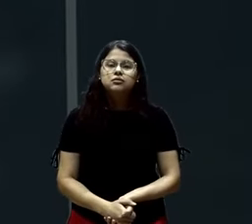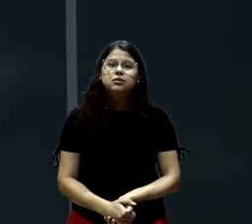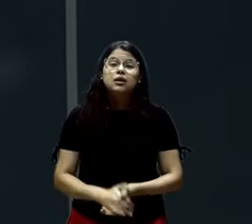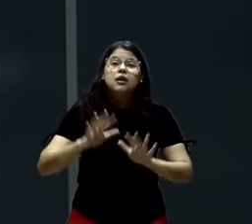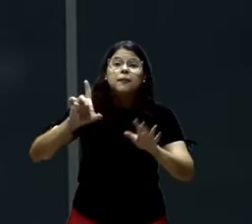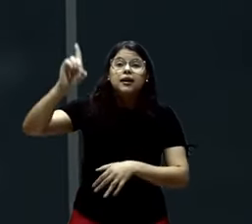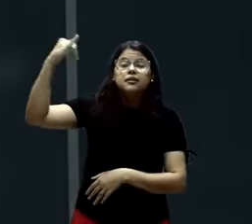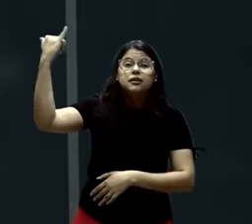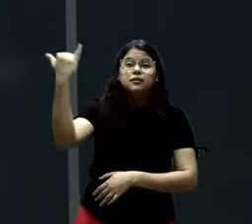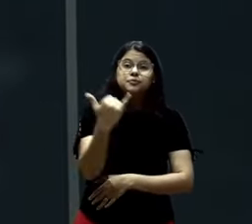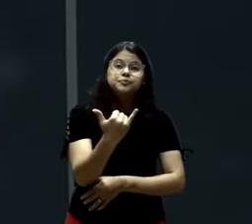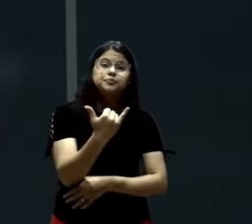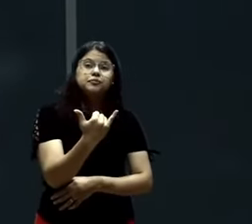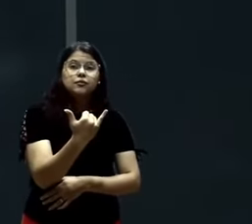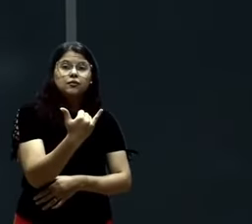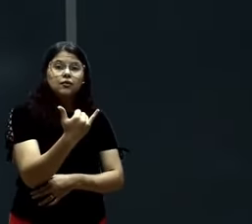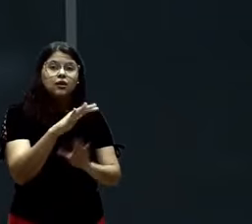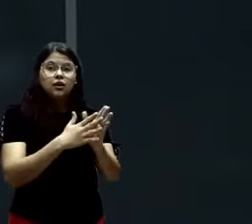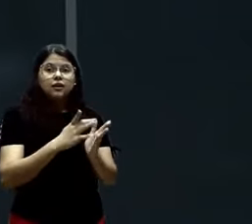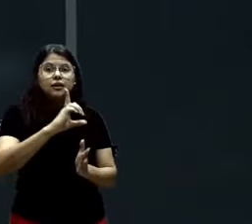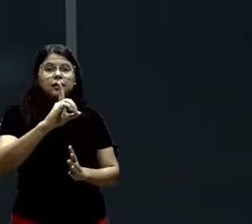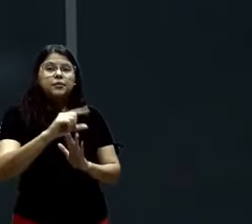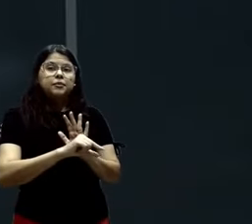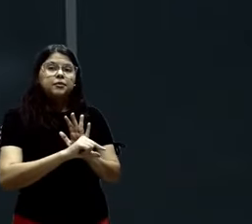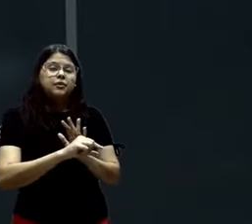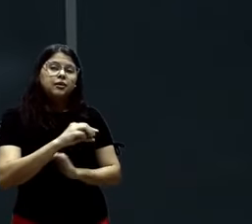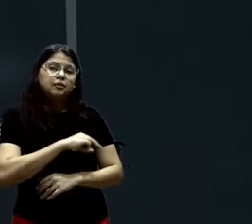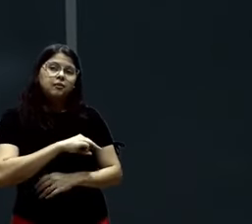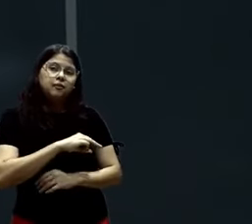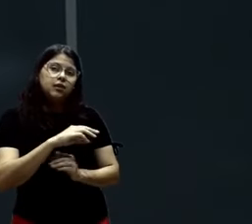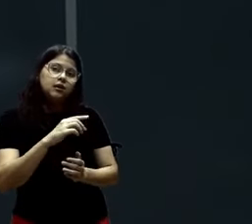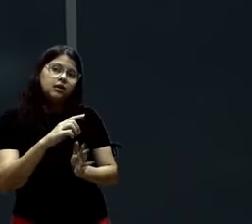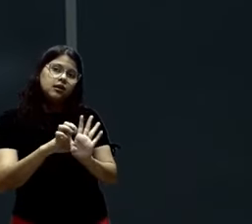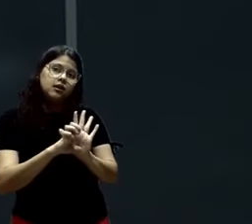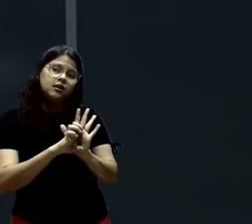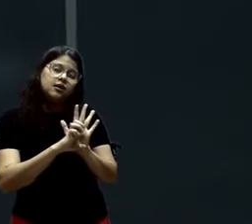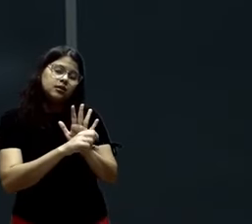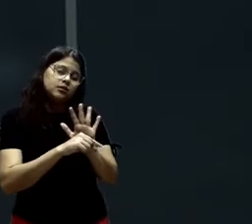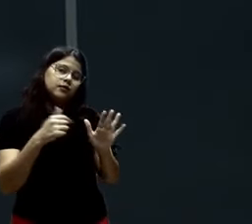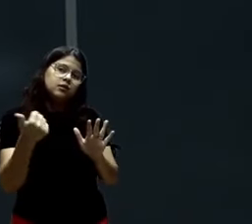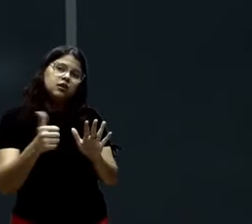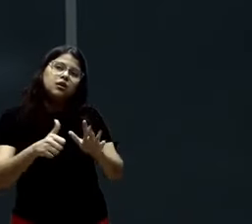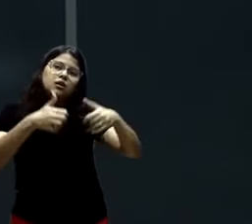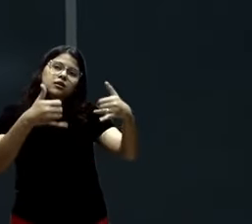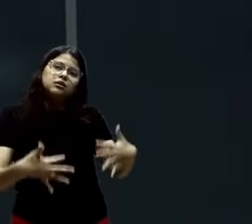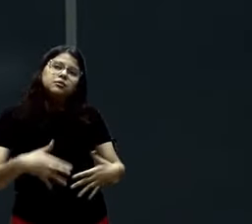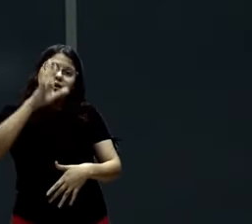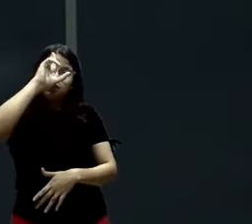Olha o que diz o versículo 11, coloca para a gente ler junto. O Senhor diz isso para ele. O Senhor